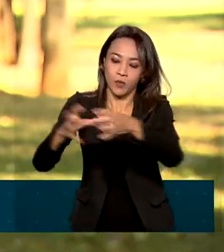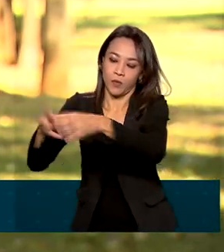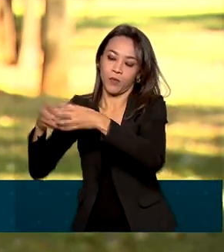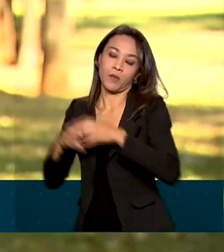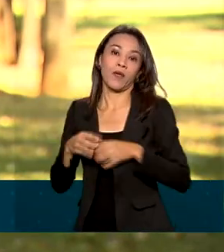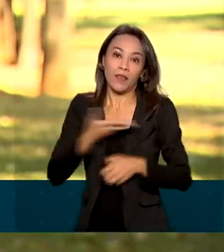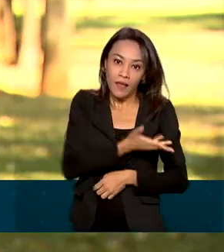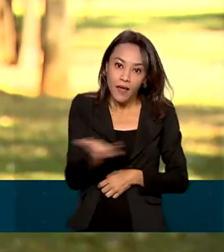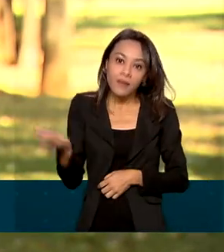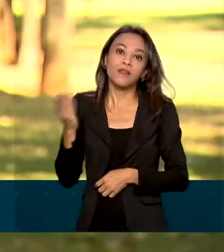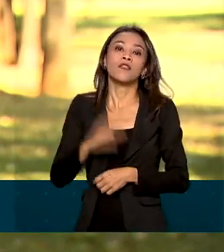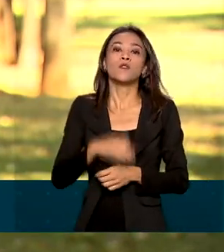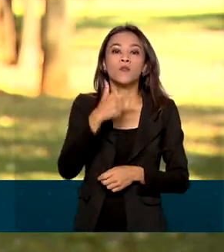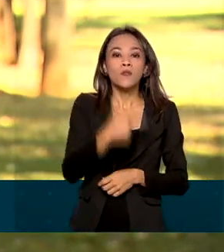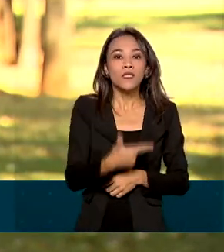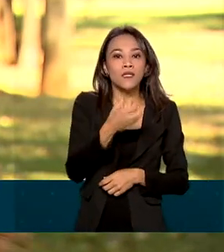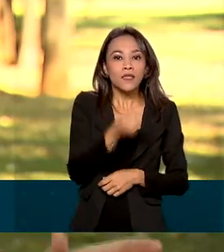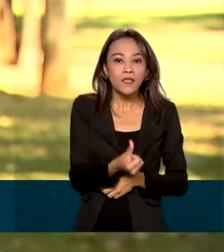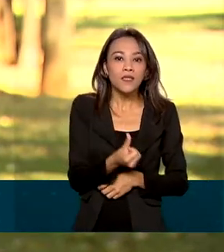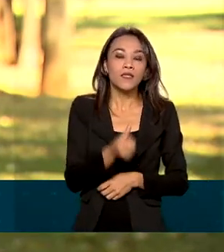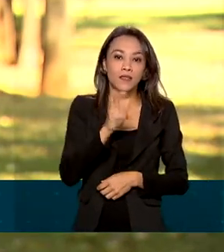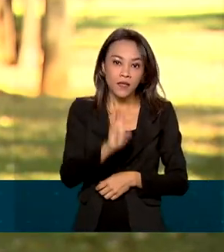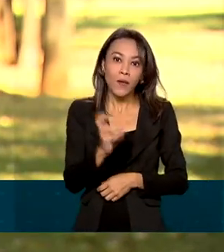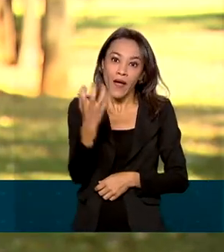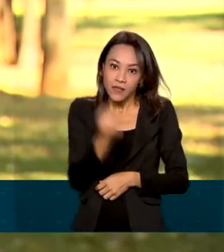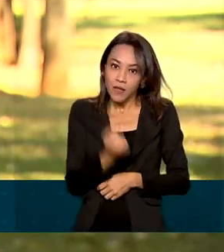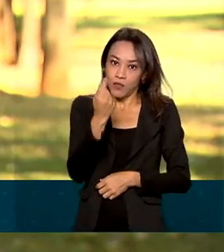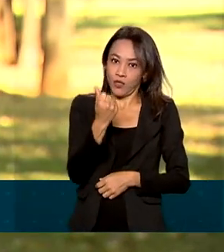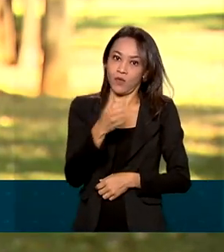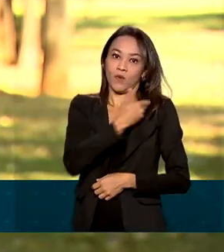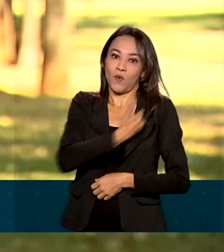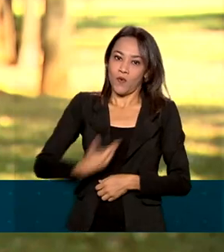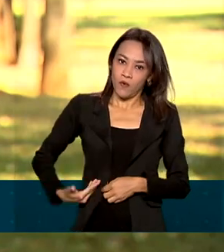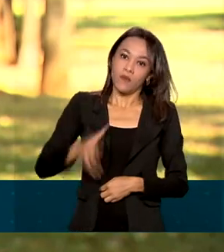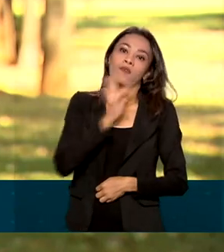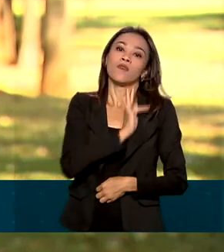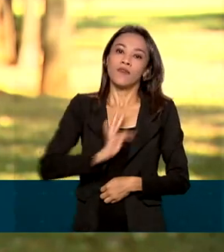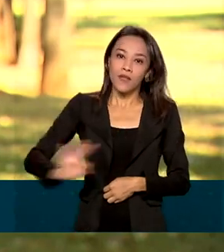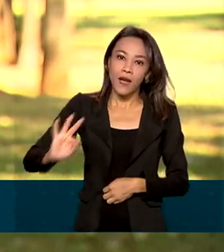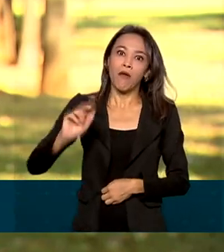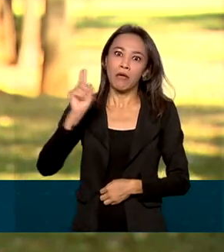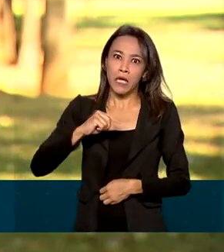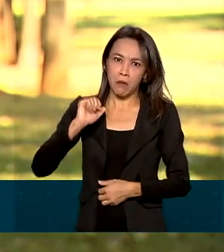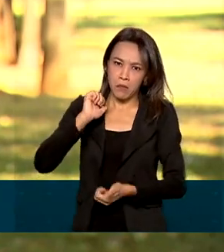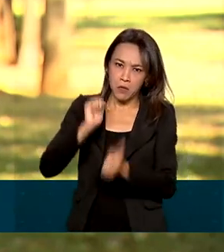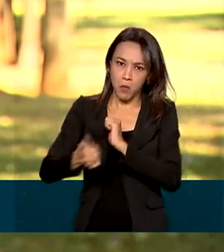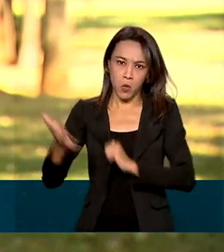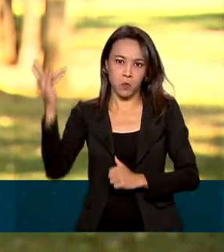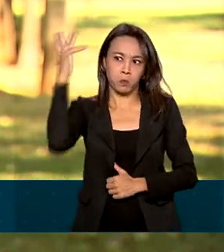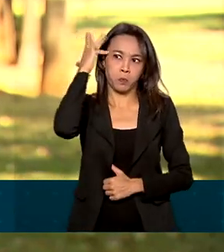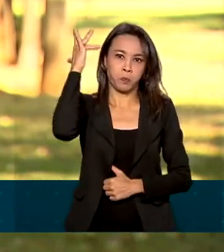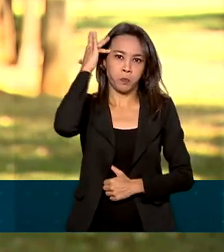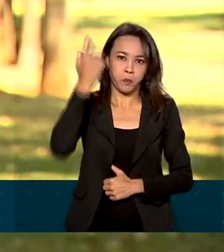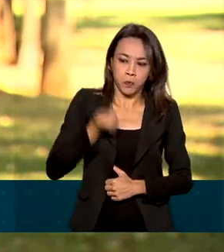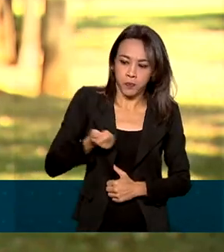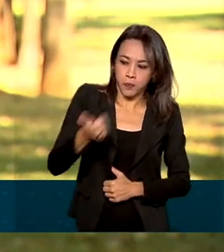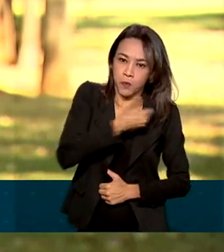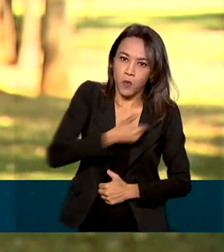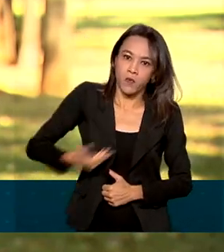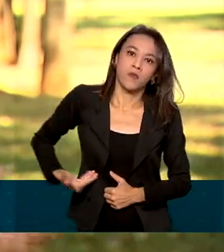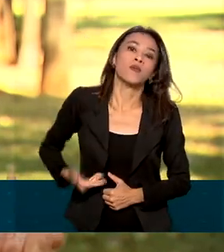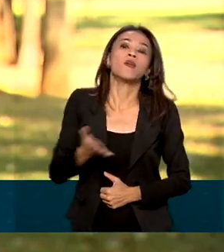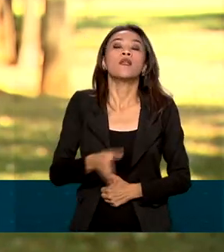atletas 265 recebem bolsa pódio destinado a esportistas de a o alimento essa semana e